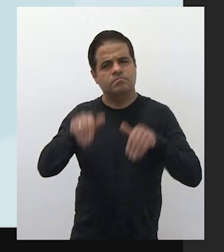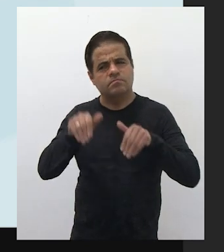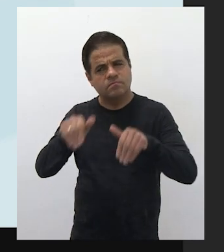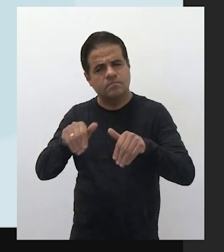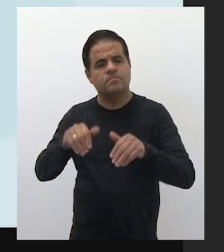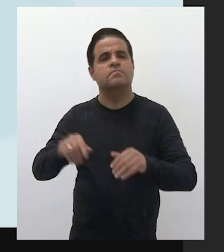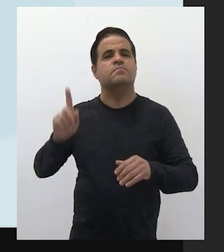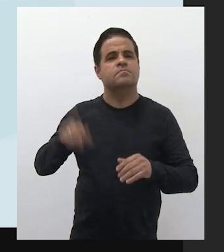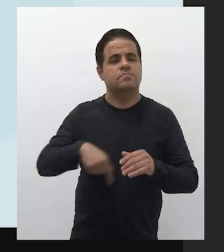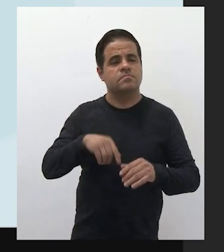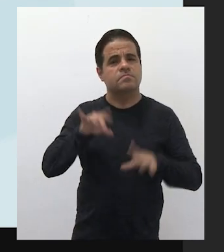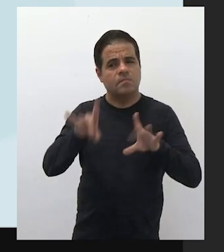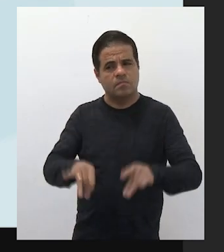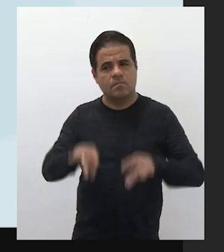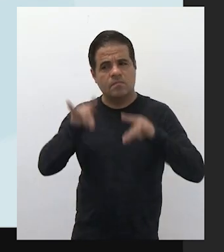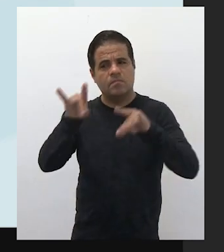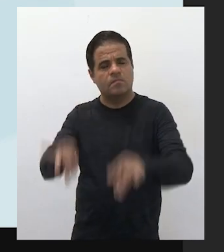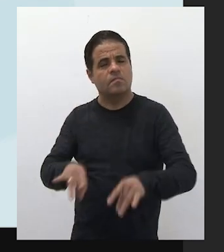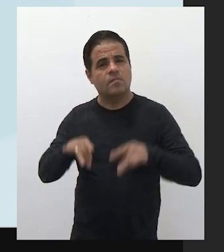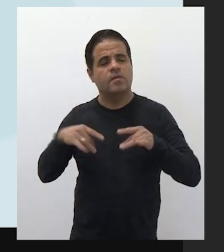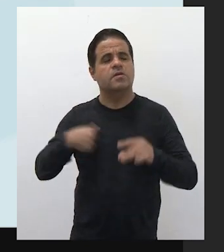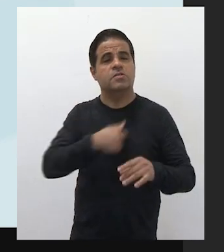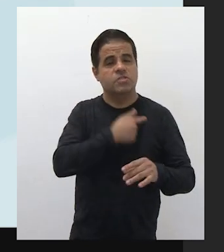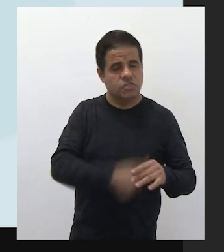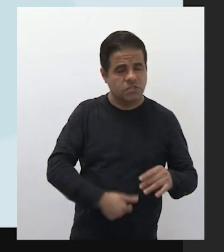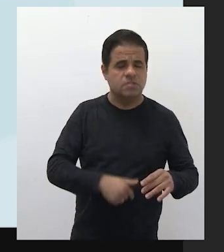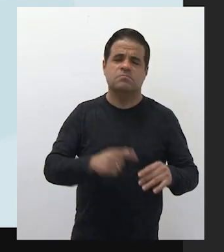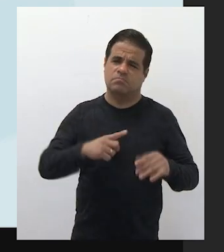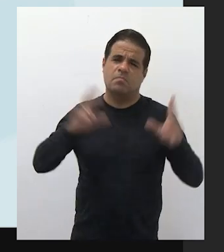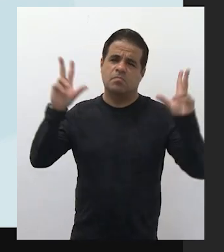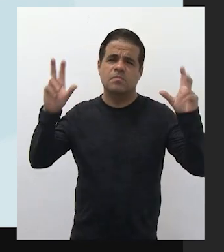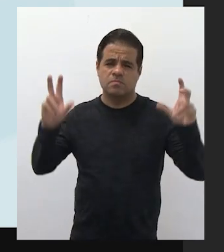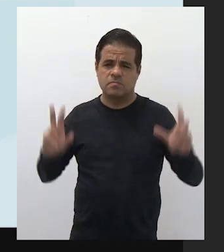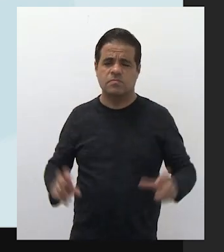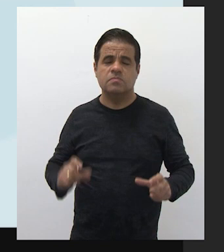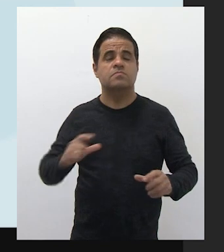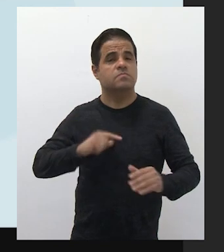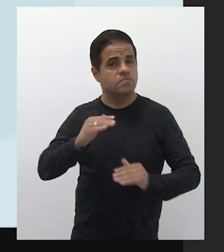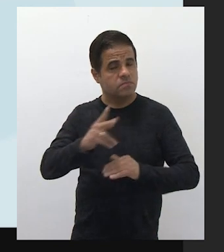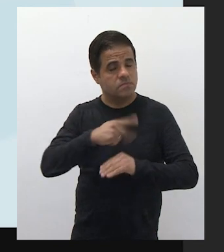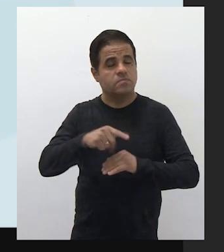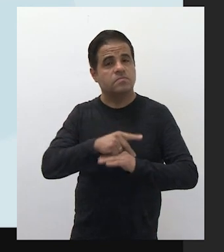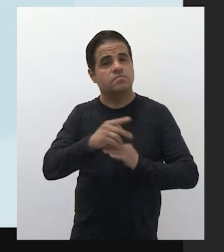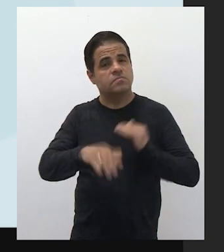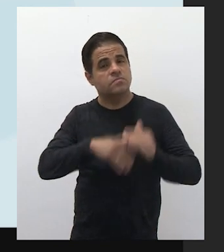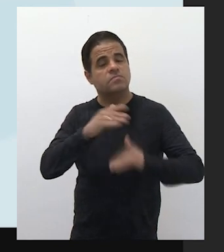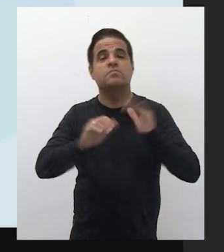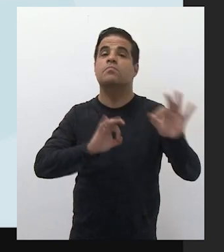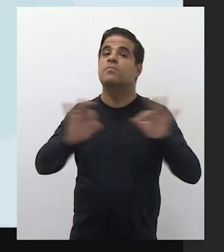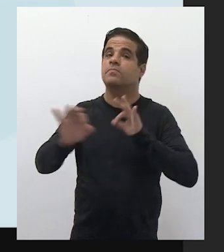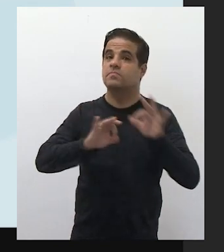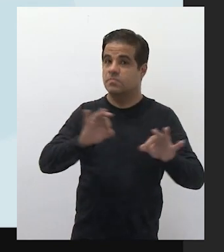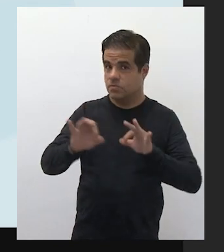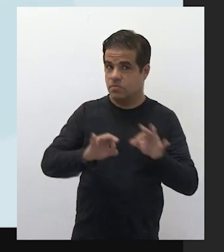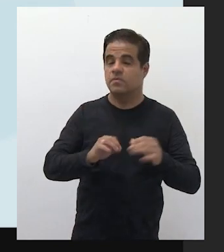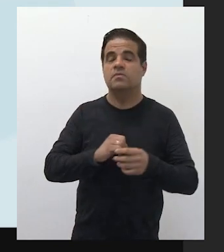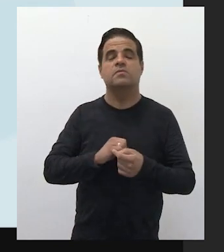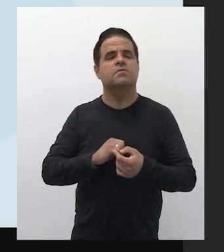países desenvolvidos. A China tem muitas questões, mas, enfim, tem projeções de